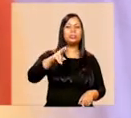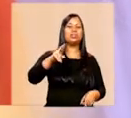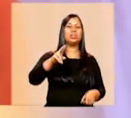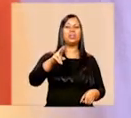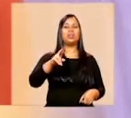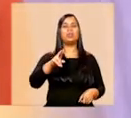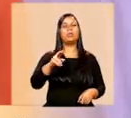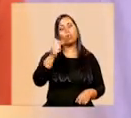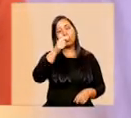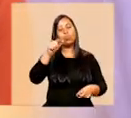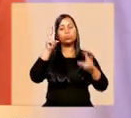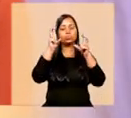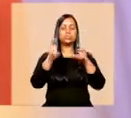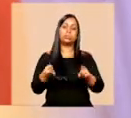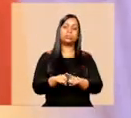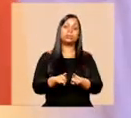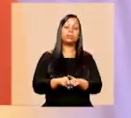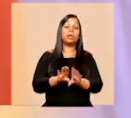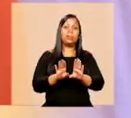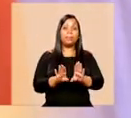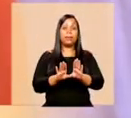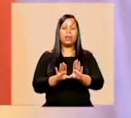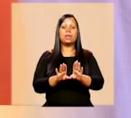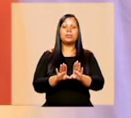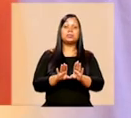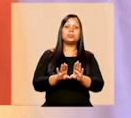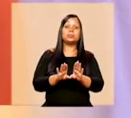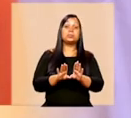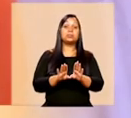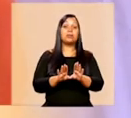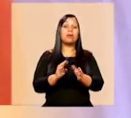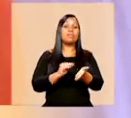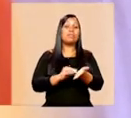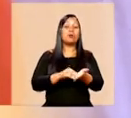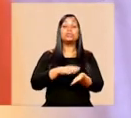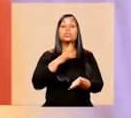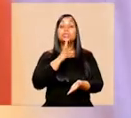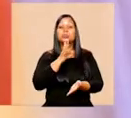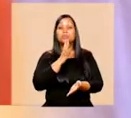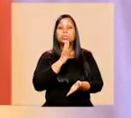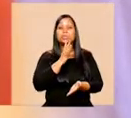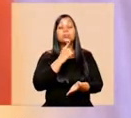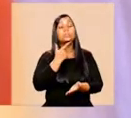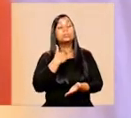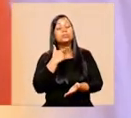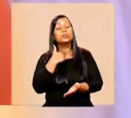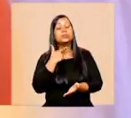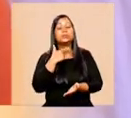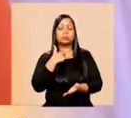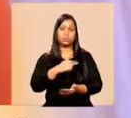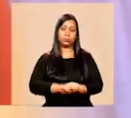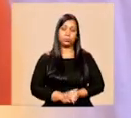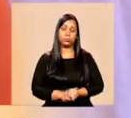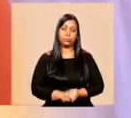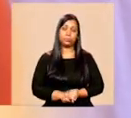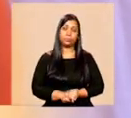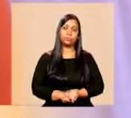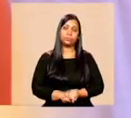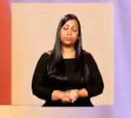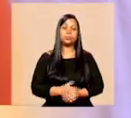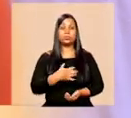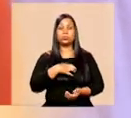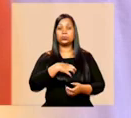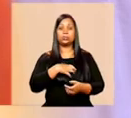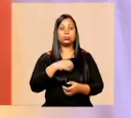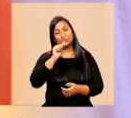religião, outros aspectos também, obviamente, mas não é é o desconhecimento do desejo do potencial.